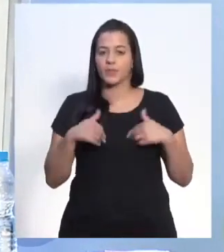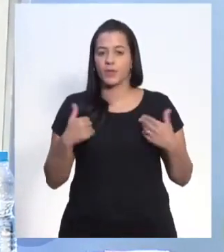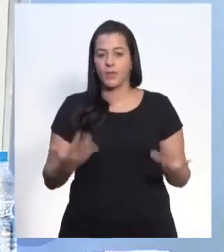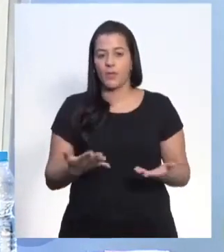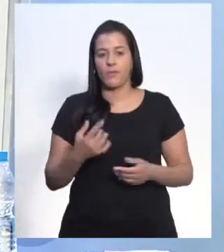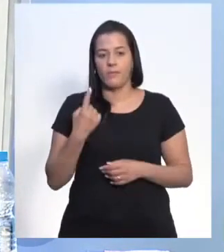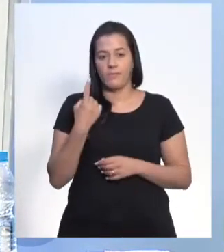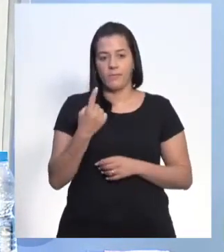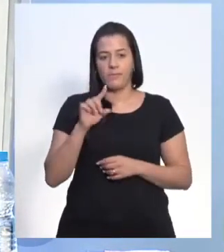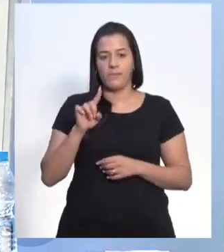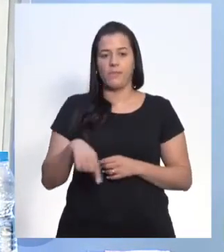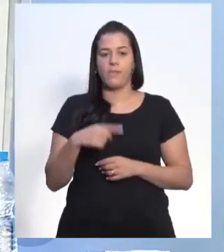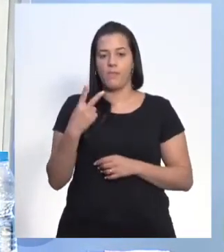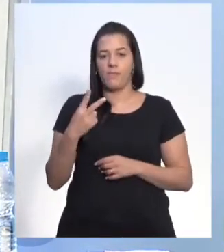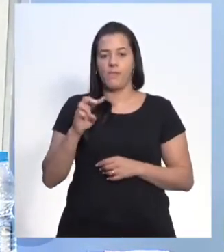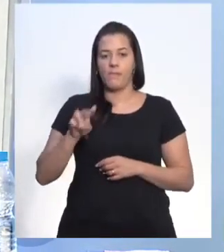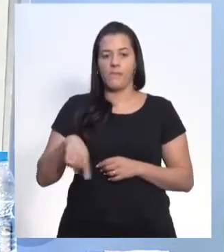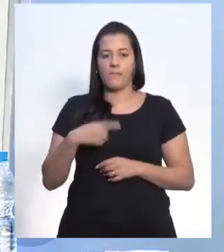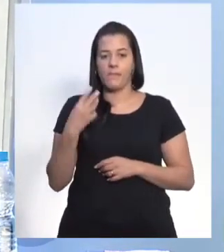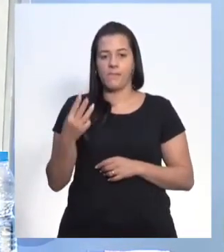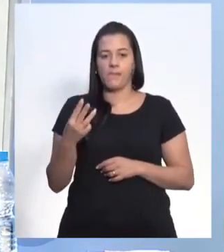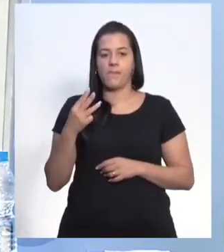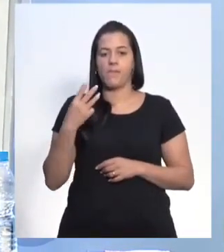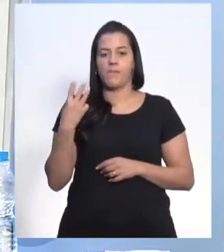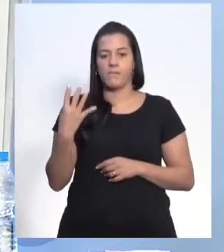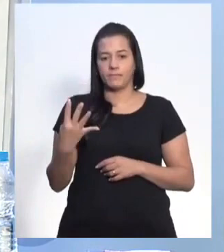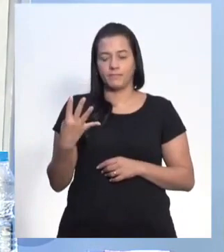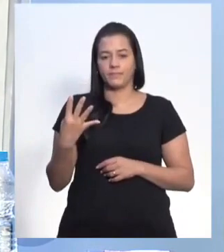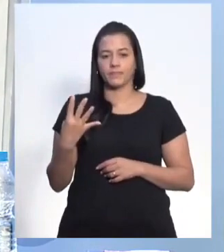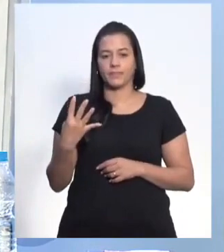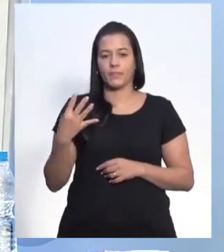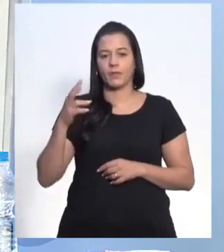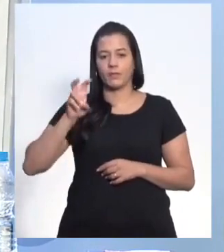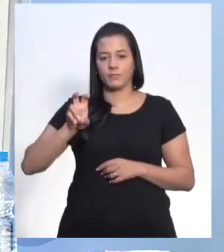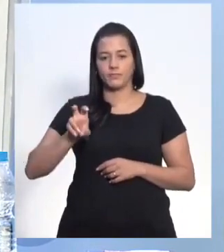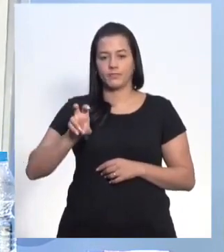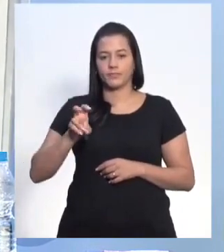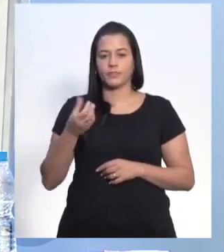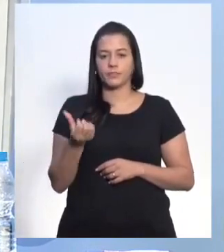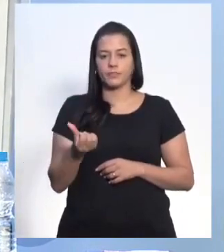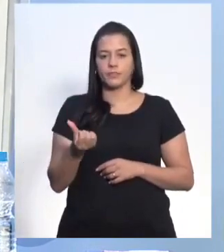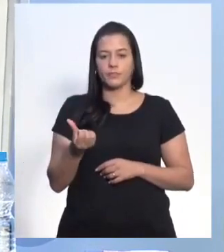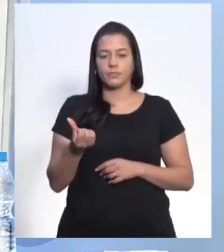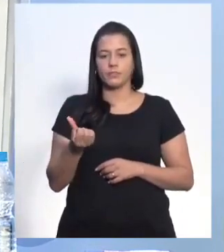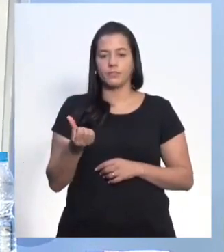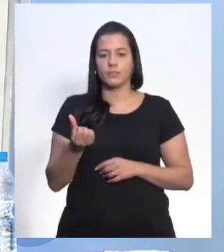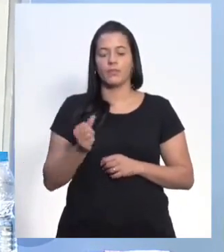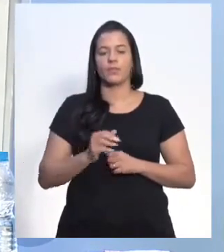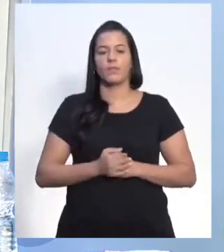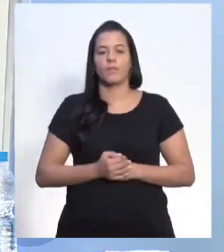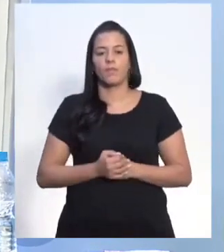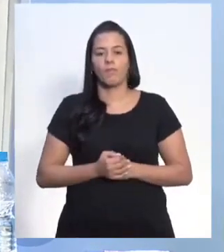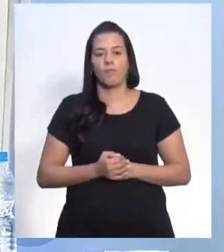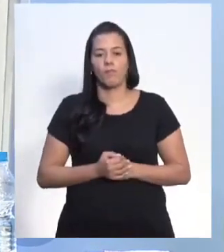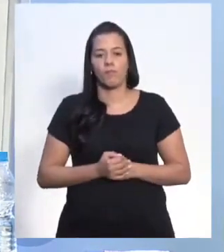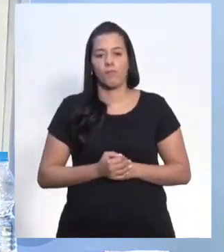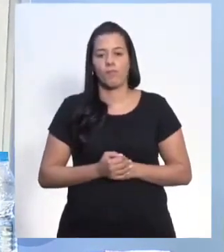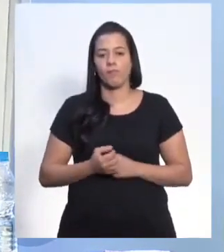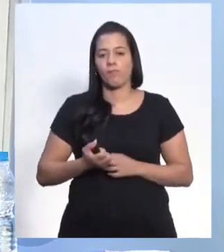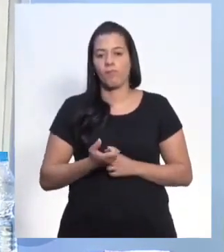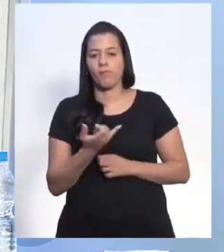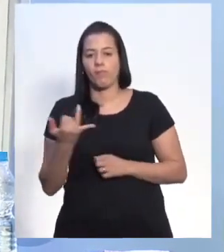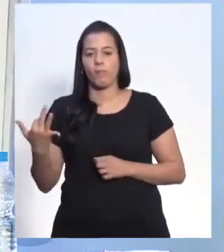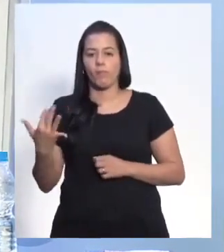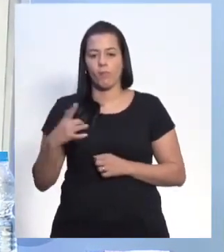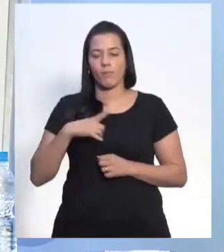dado? O número 1, número 2, número 3, número 4, número 5 ou o número 6? Quantas